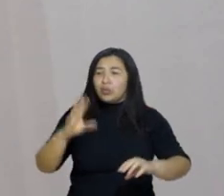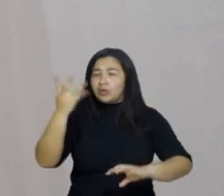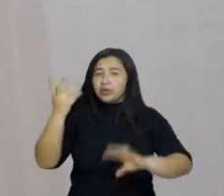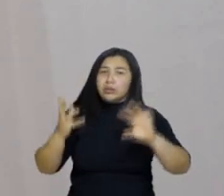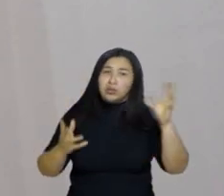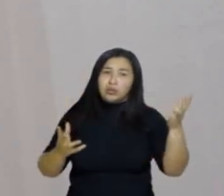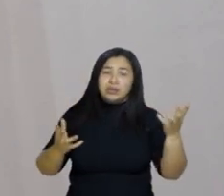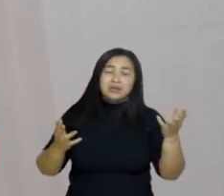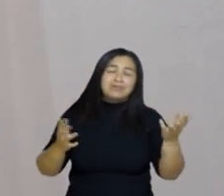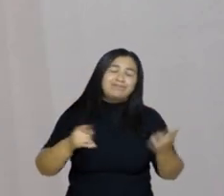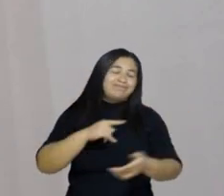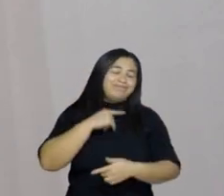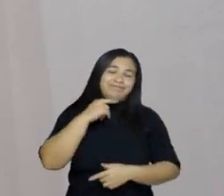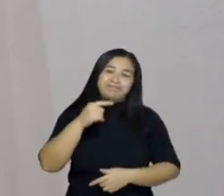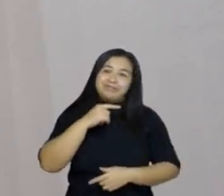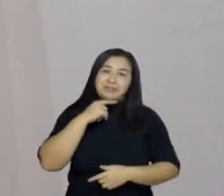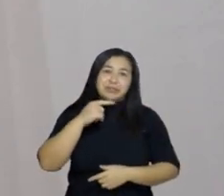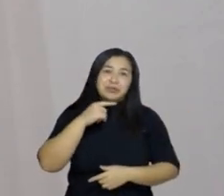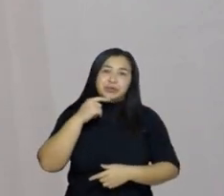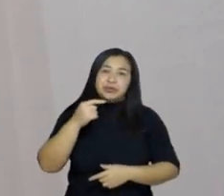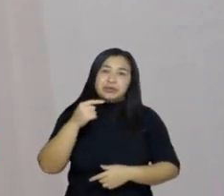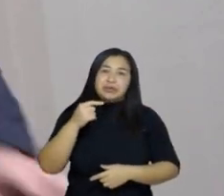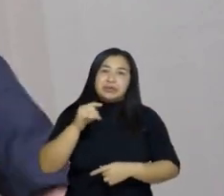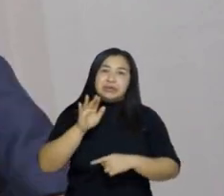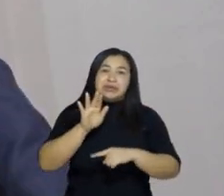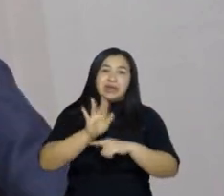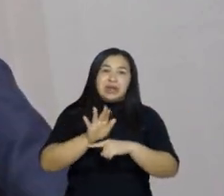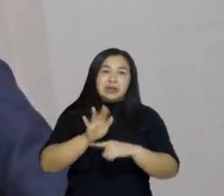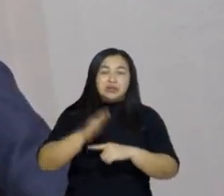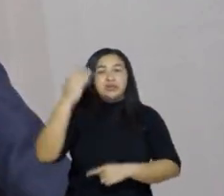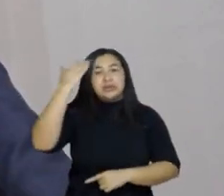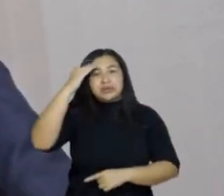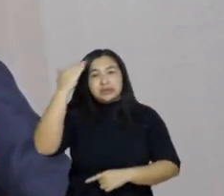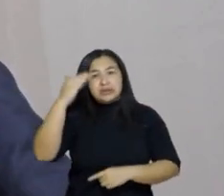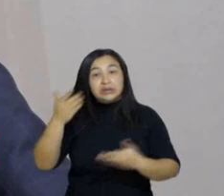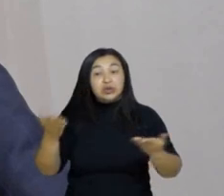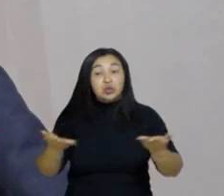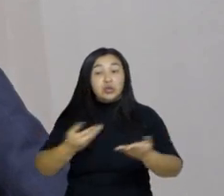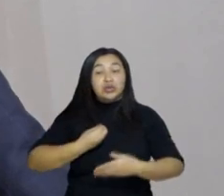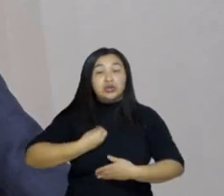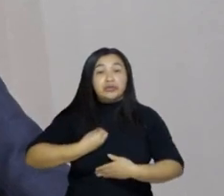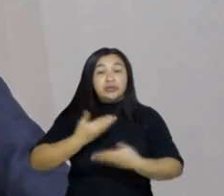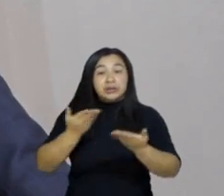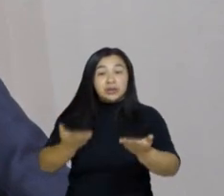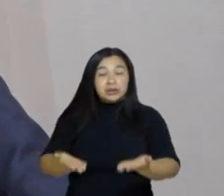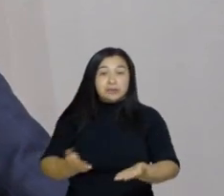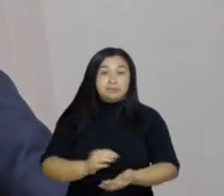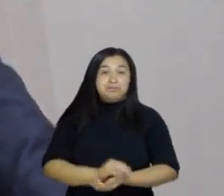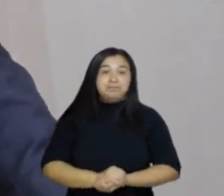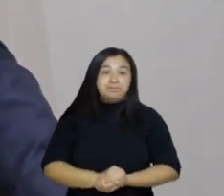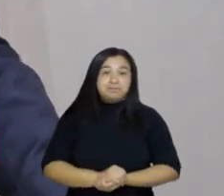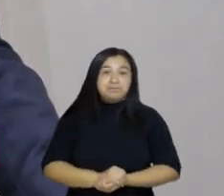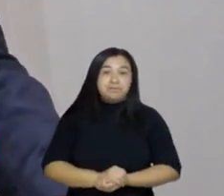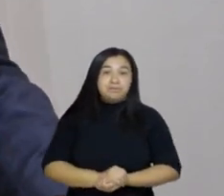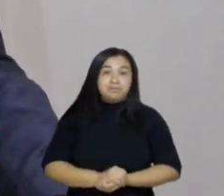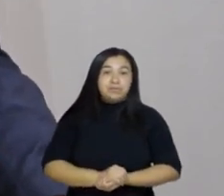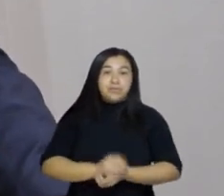não vamos conseguir compreender esta realidade. Então, um PAC para a agricultura familiar